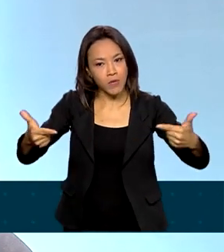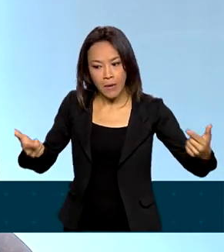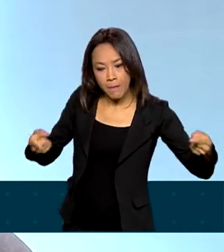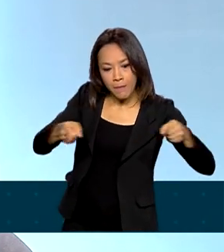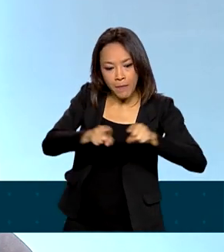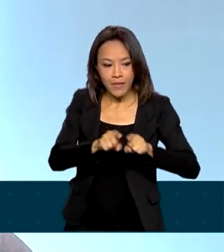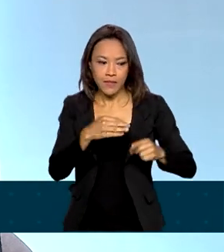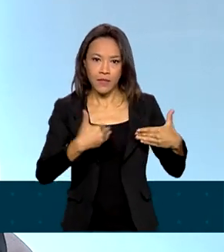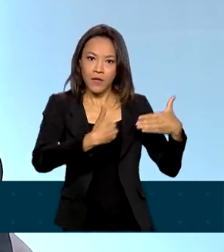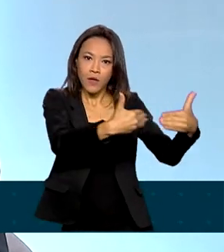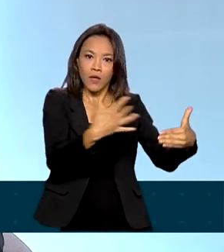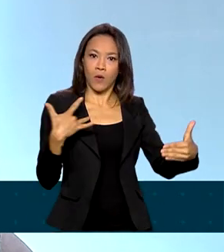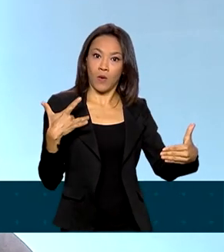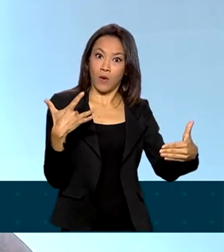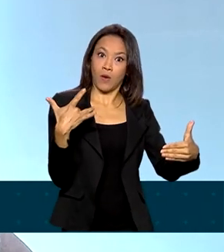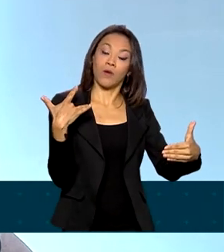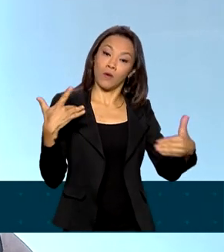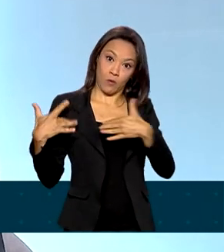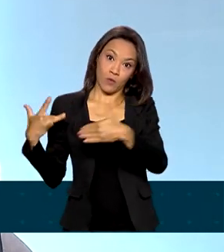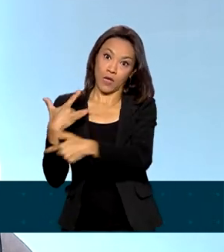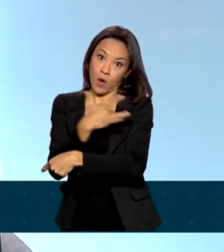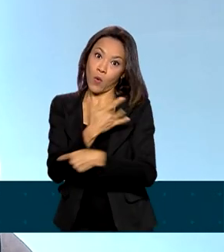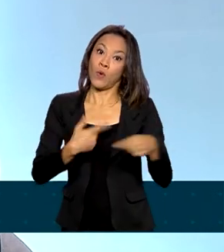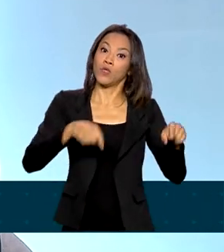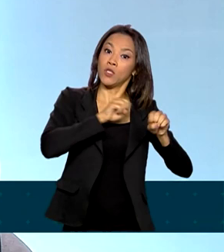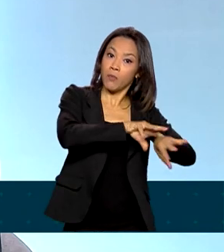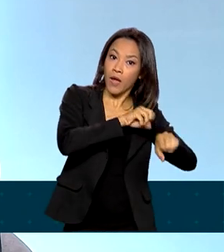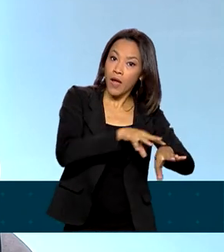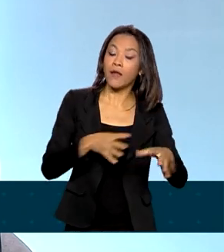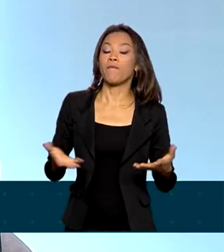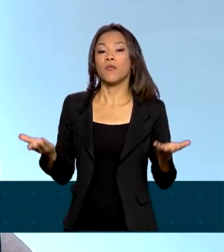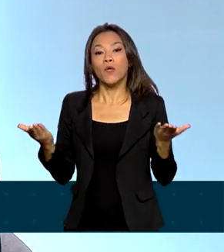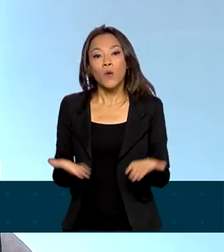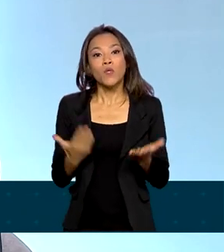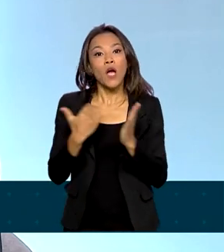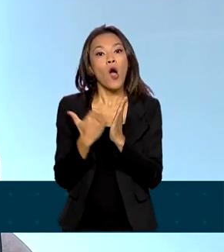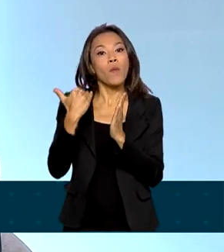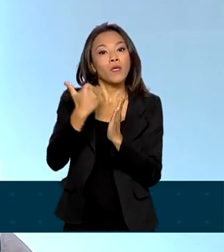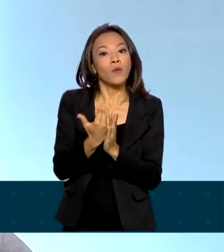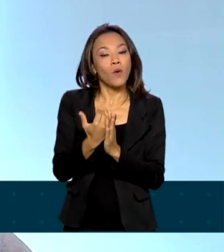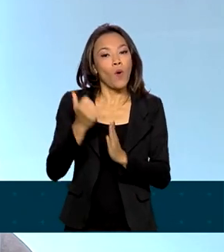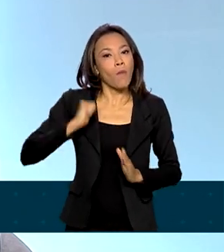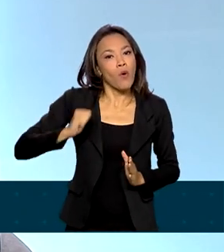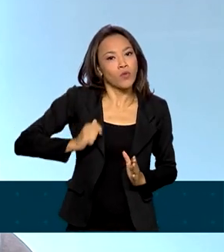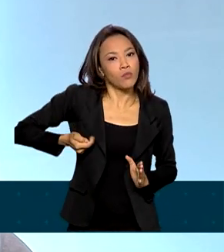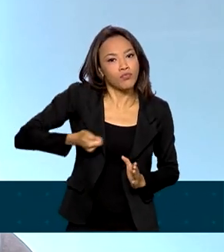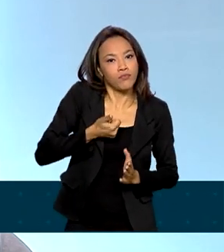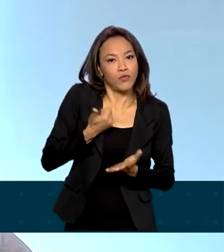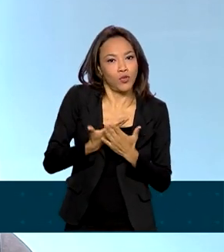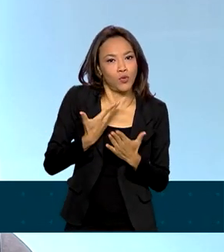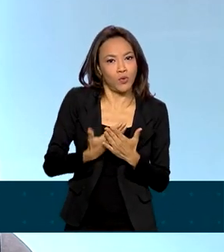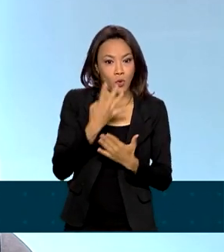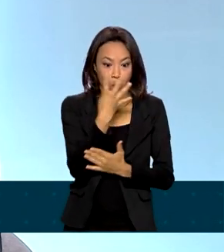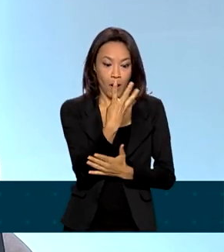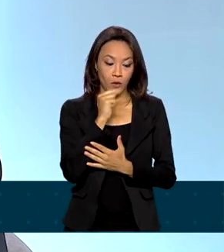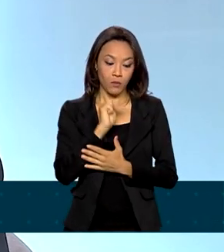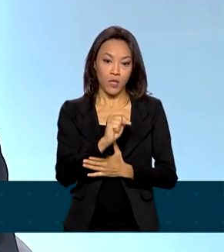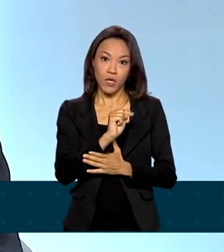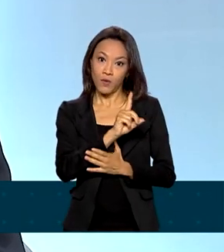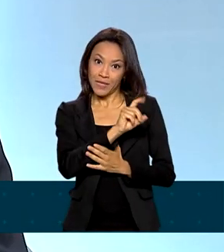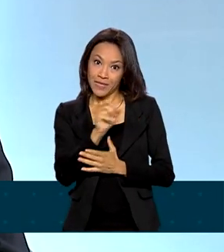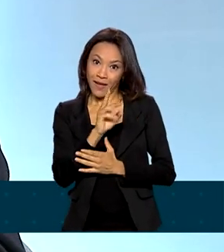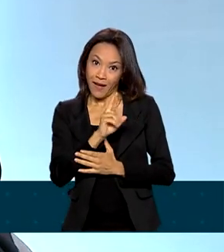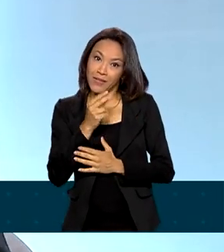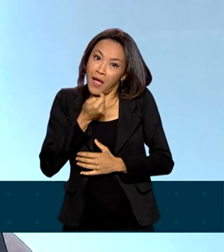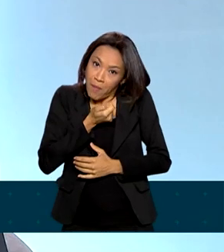e hoje, além de aumentar o valor da Bolsa, que hoje era cerca de R$ 4.100,00, é pouco,